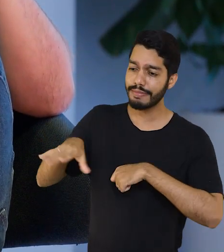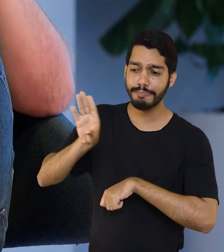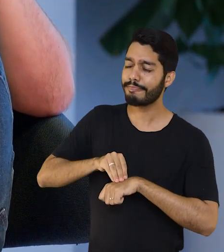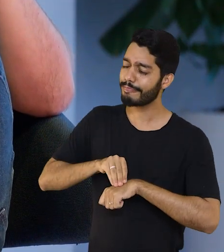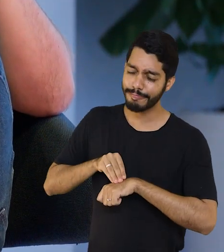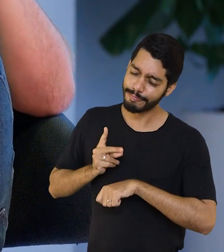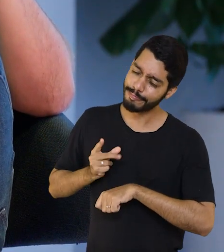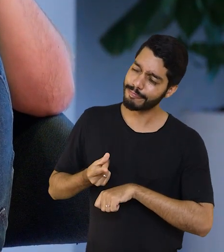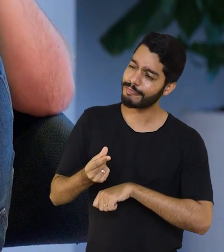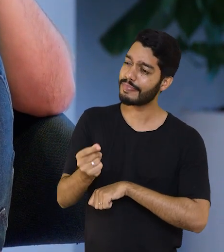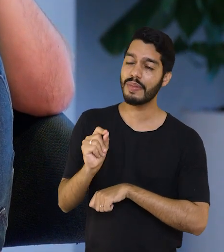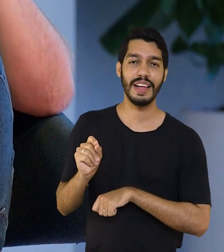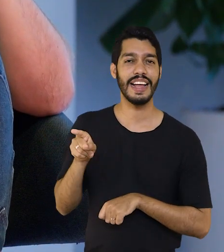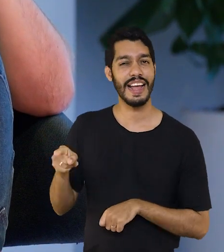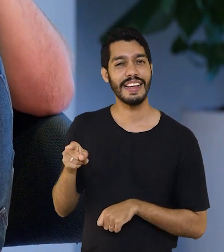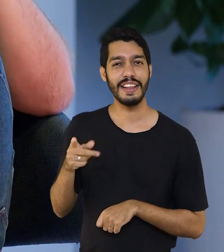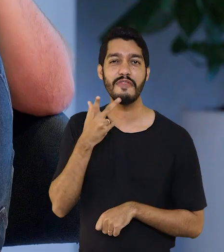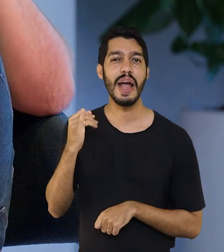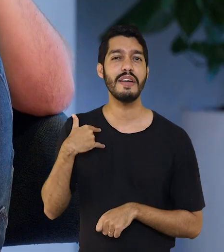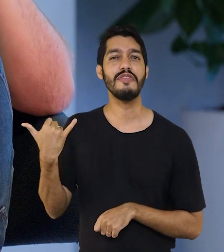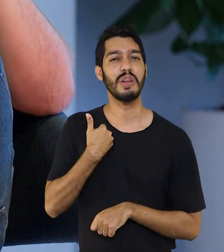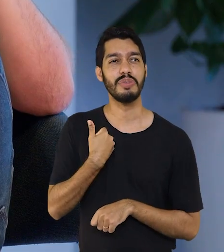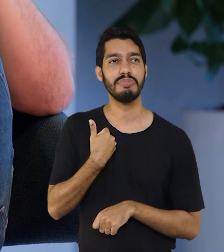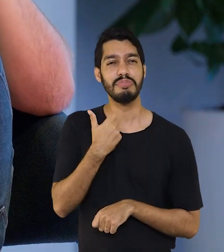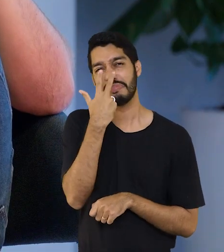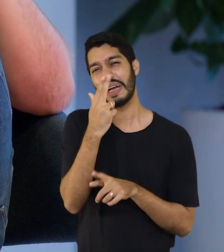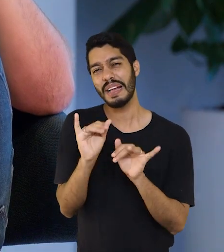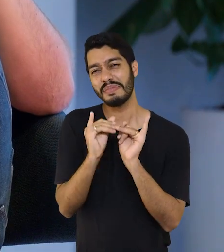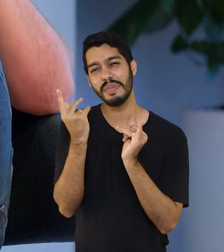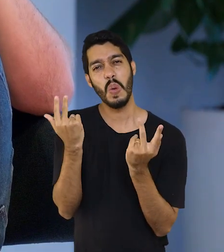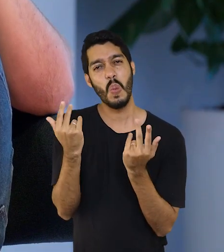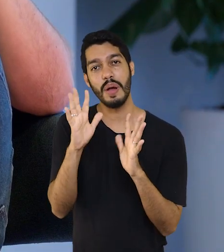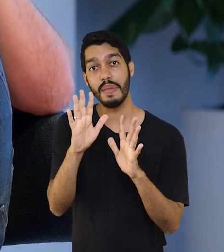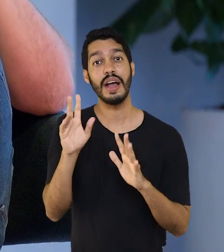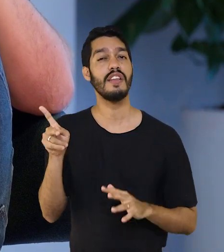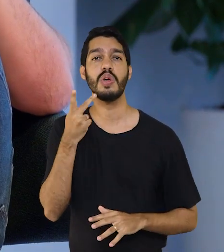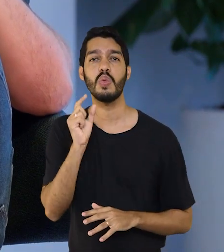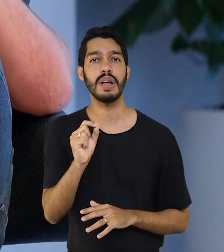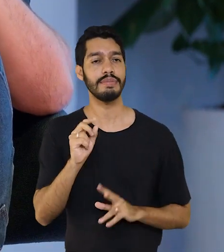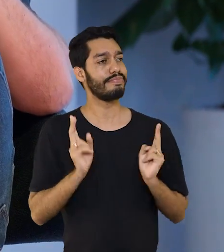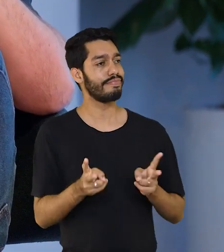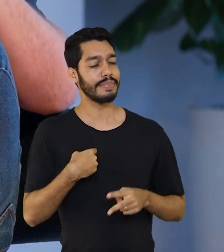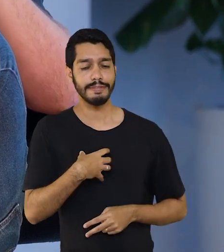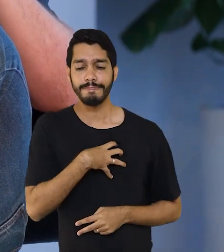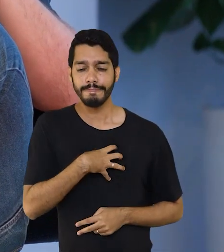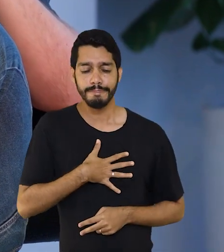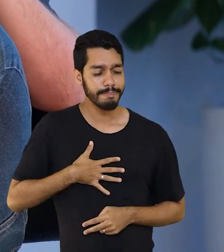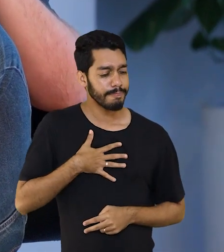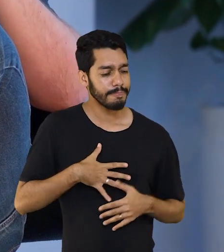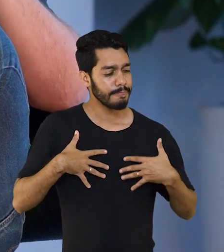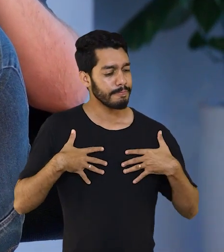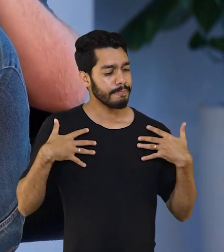ele falou, filho, vai parecer até meio clichê, mas o que sempre me deu esse tesão de